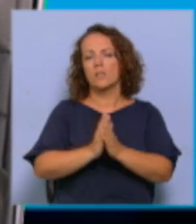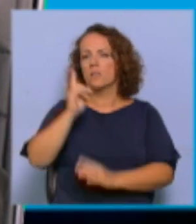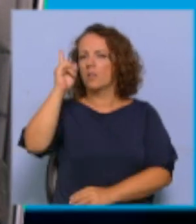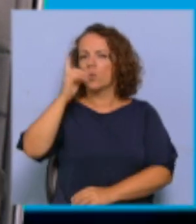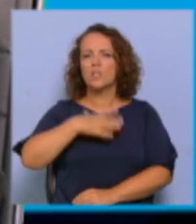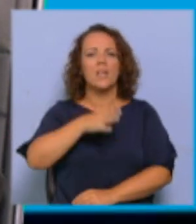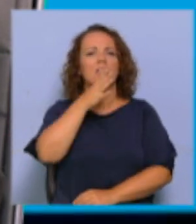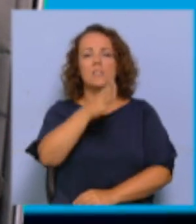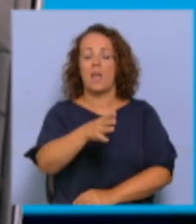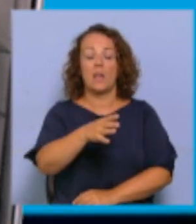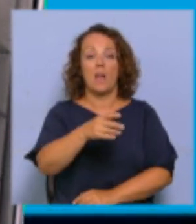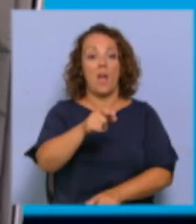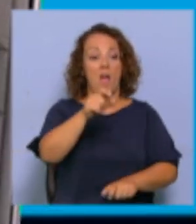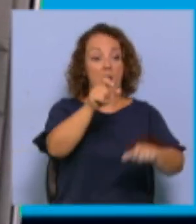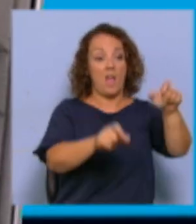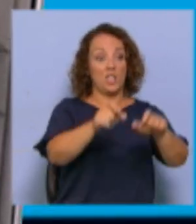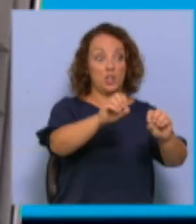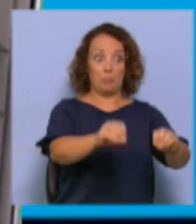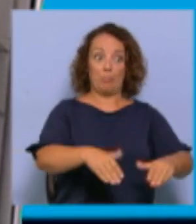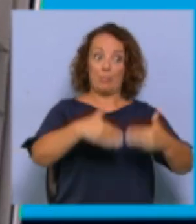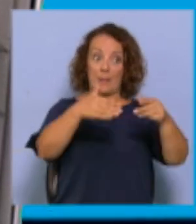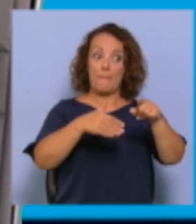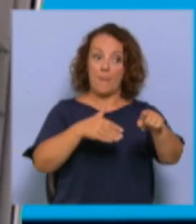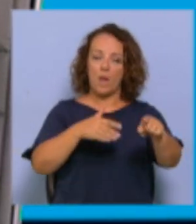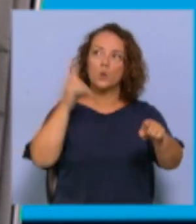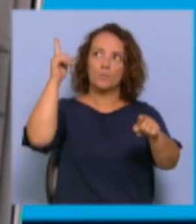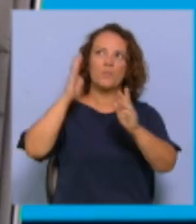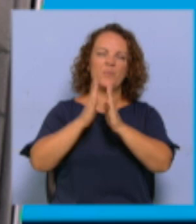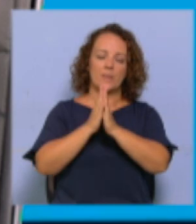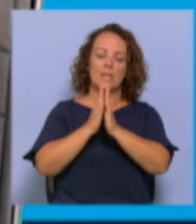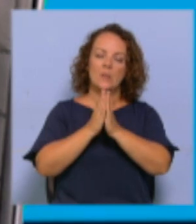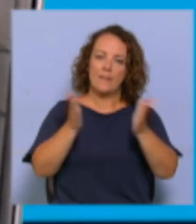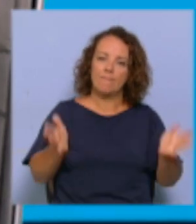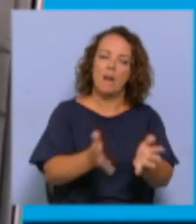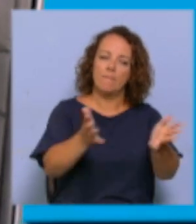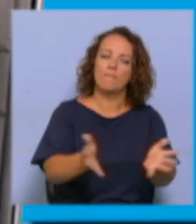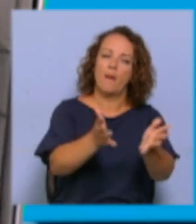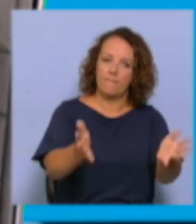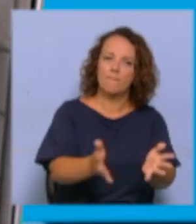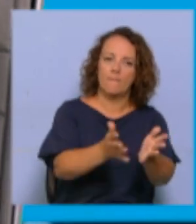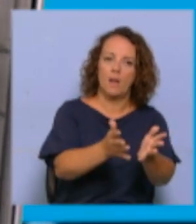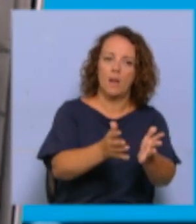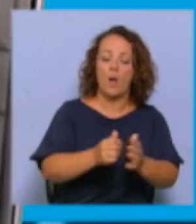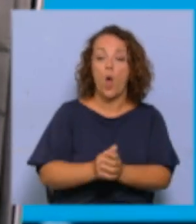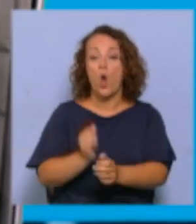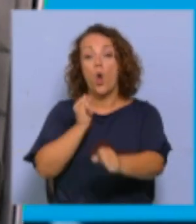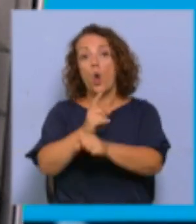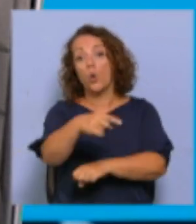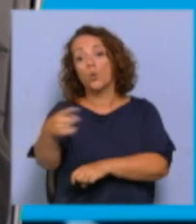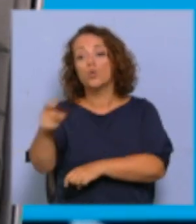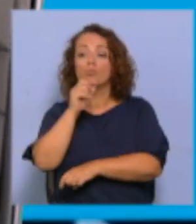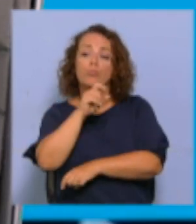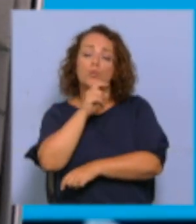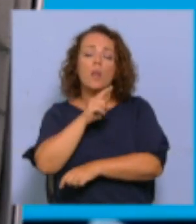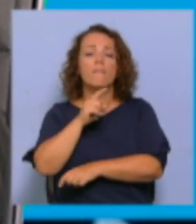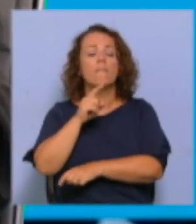aqueles para quem Deus senta mais necessidade de lhe dar a mão. E outros, porventura, não carecem tanto desta mão, porque